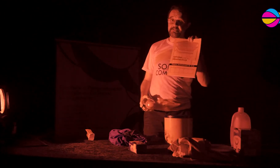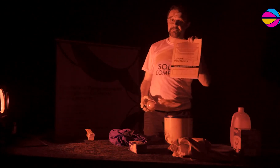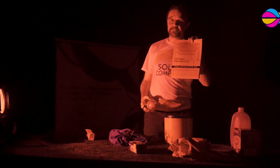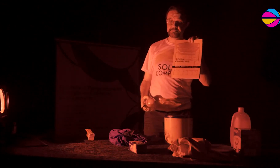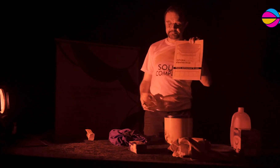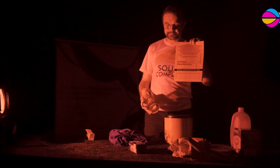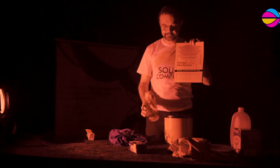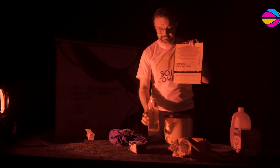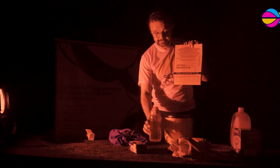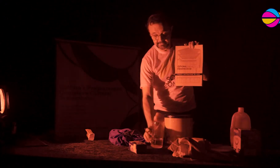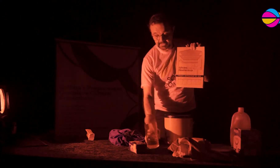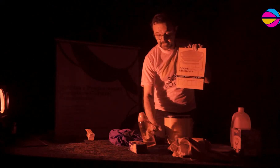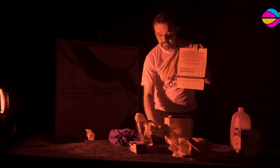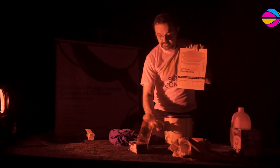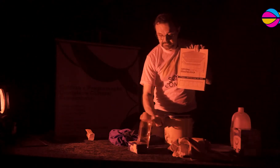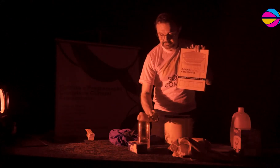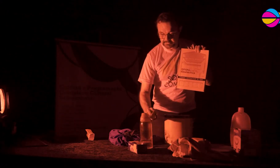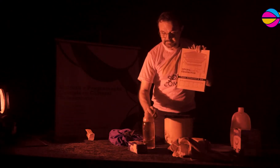Olha esse livro.